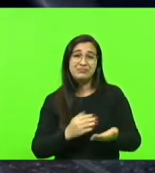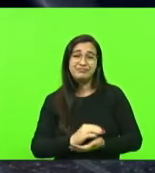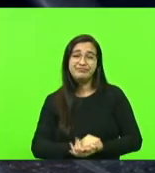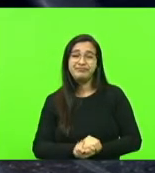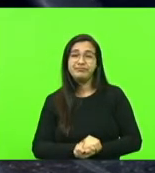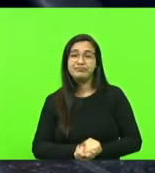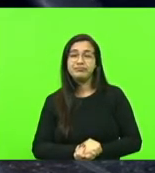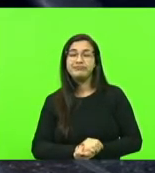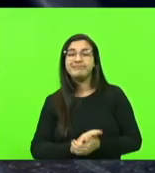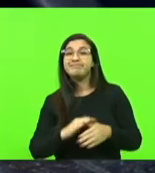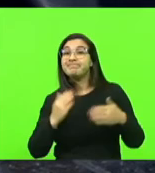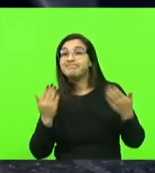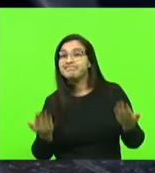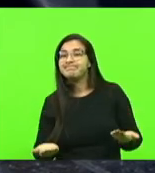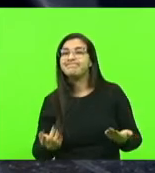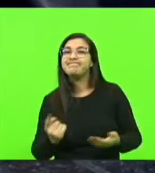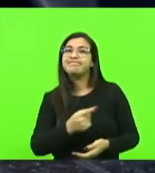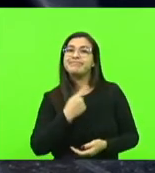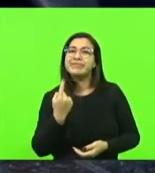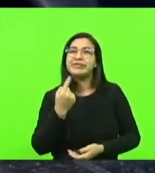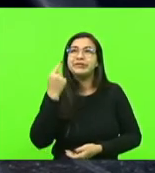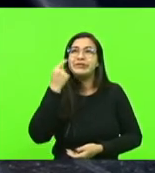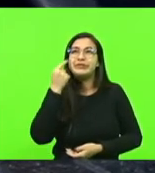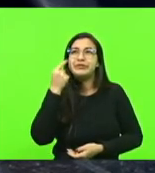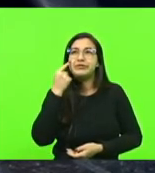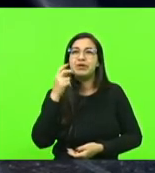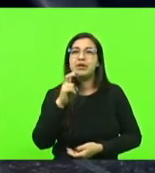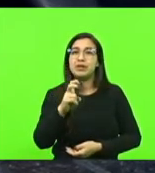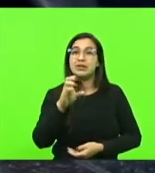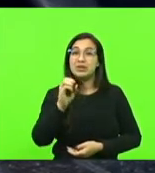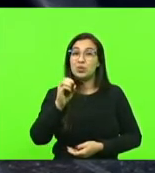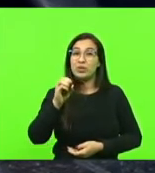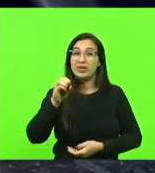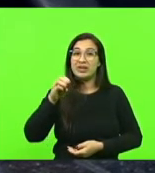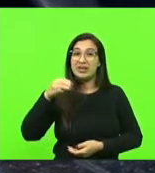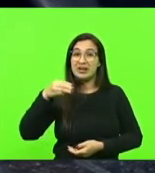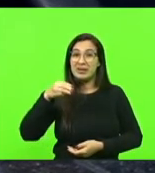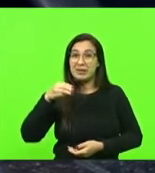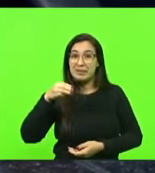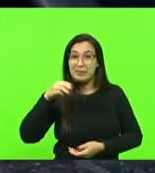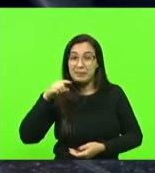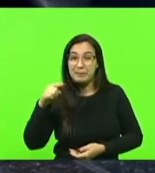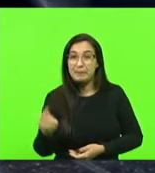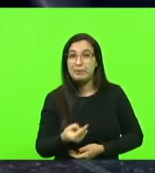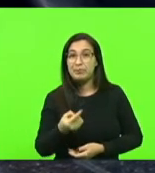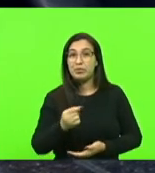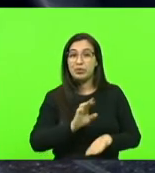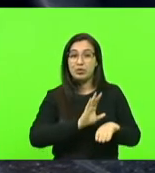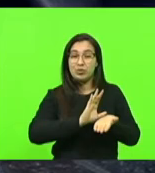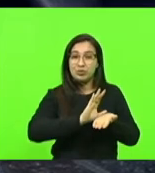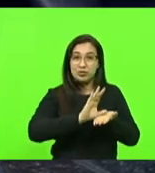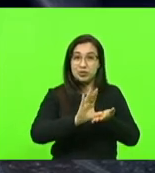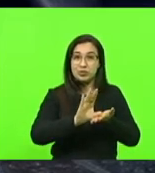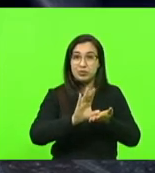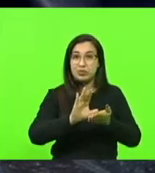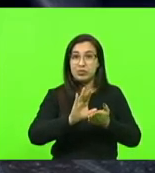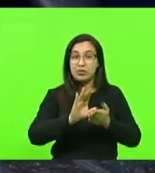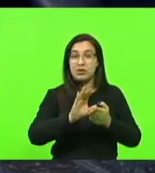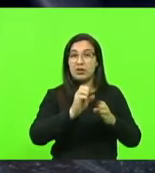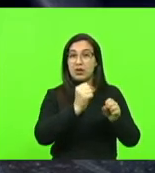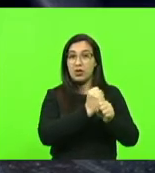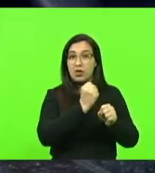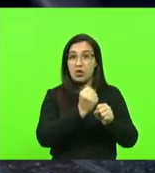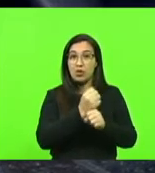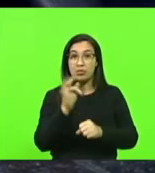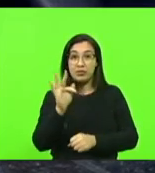a gente, quando vê 50 milhões injetados em uma obra federal, nós estamos torcendo para